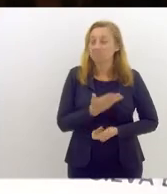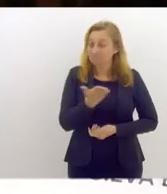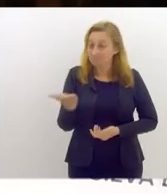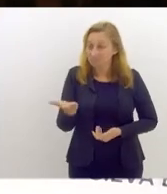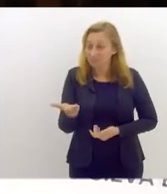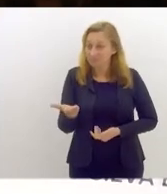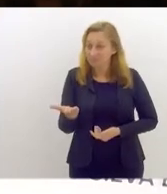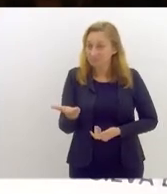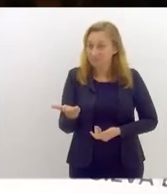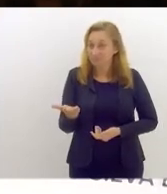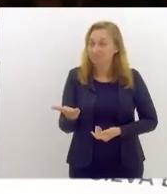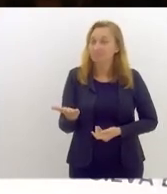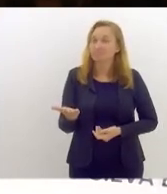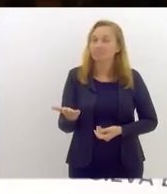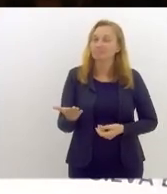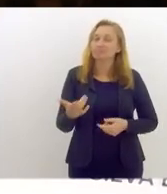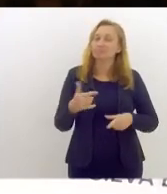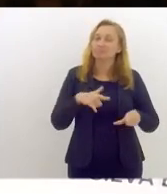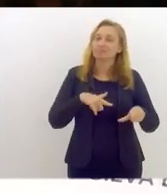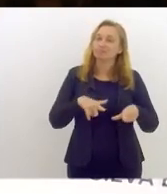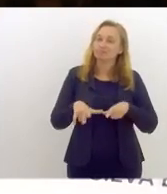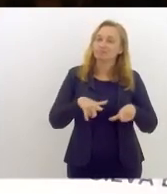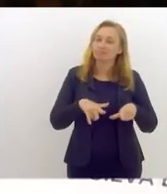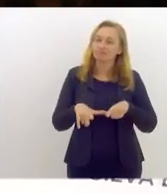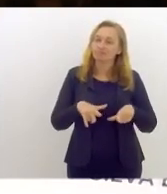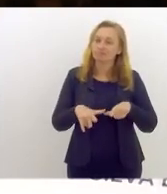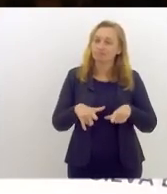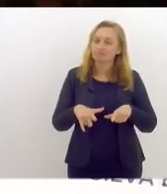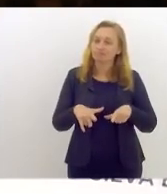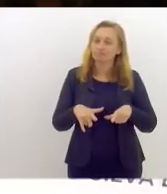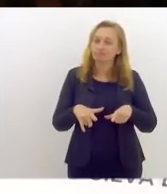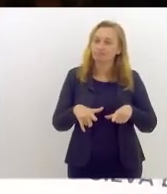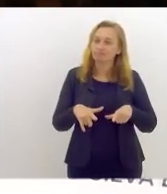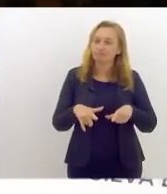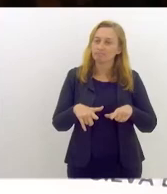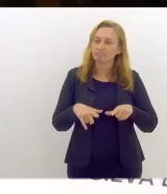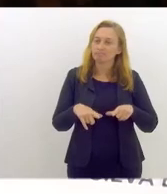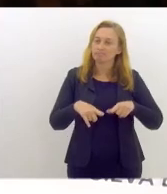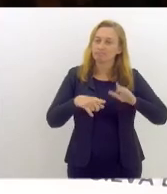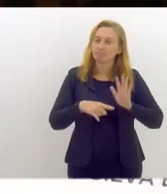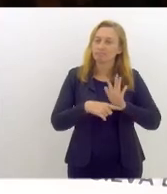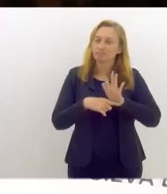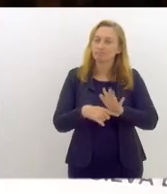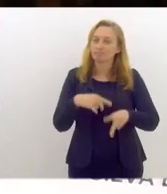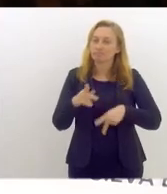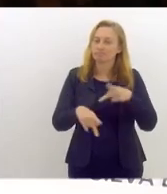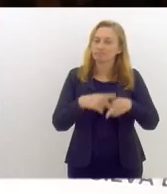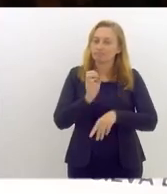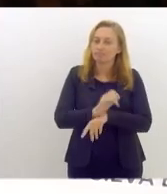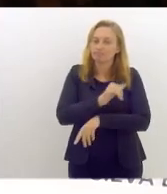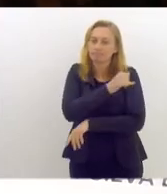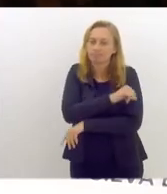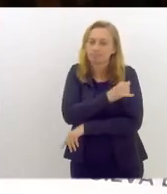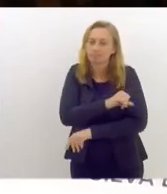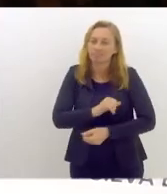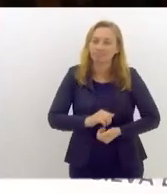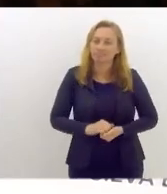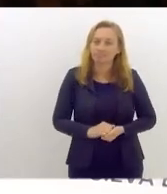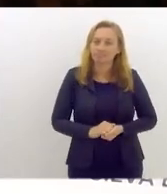que prestam relevante de serviço na causa pública do Estado no Rio de Janeiro e